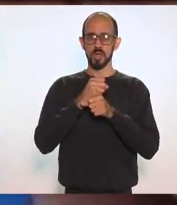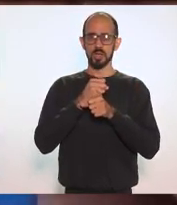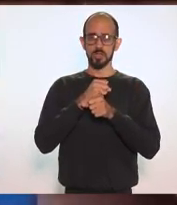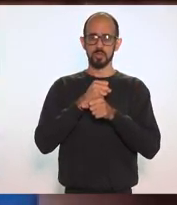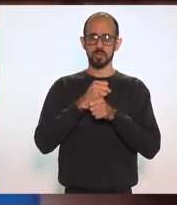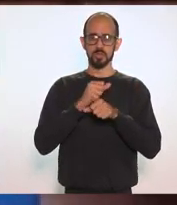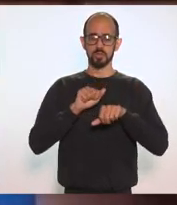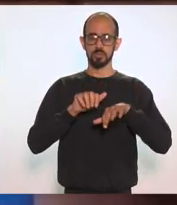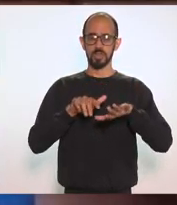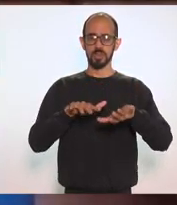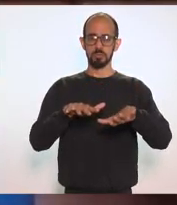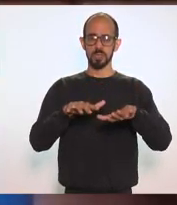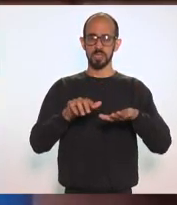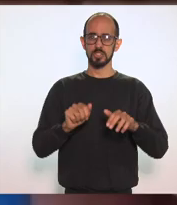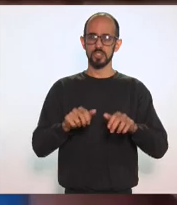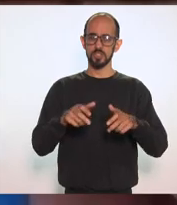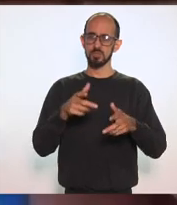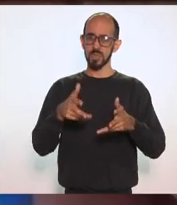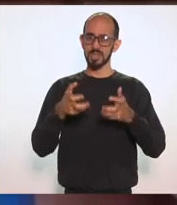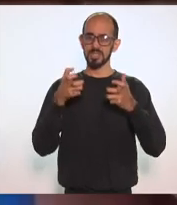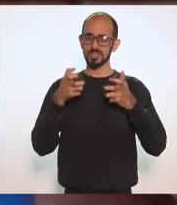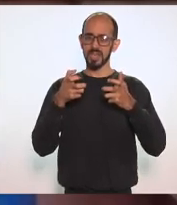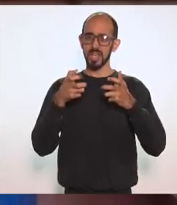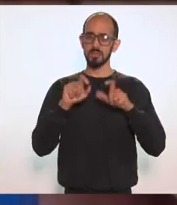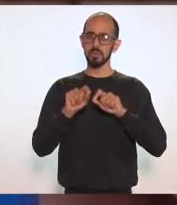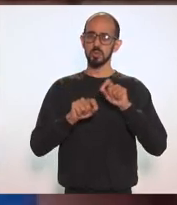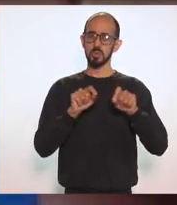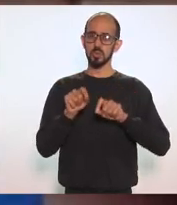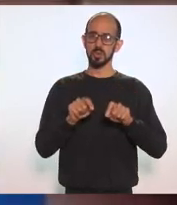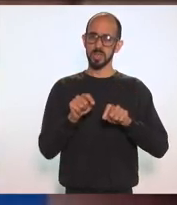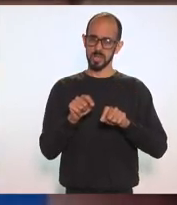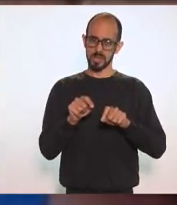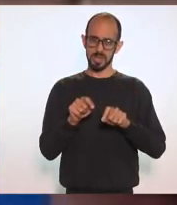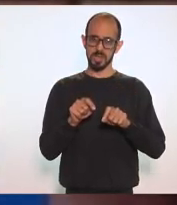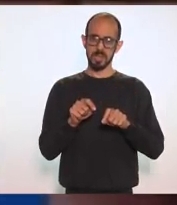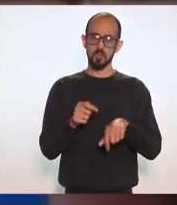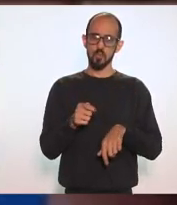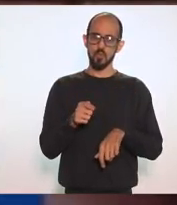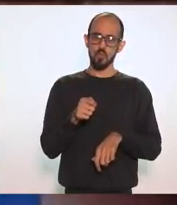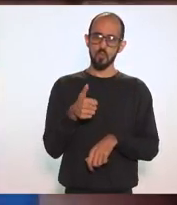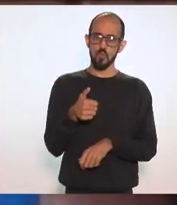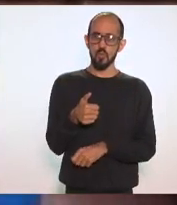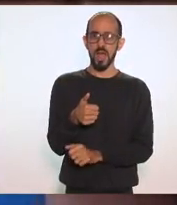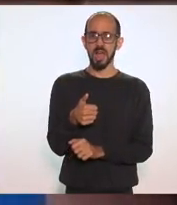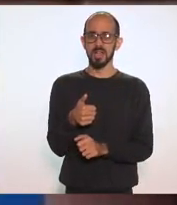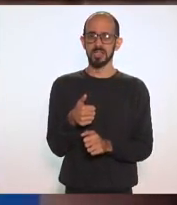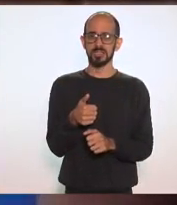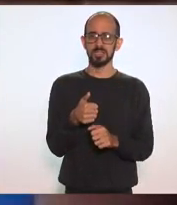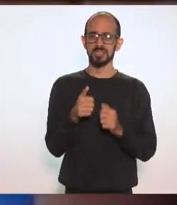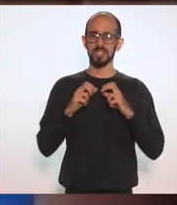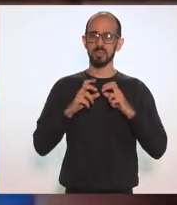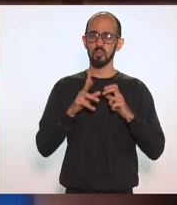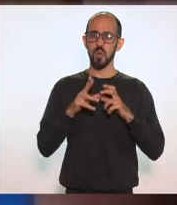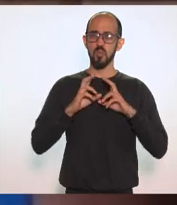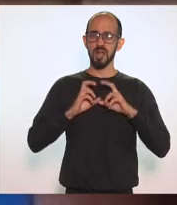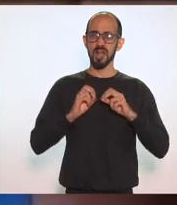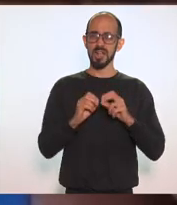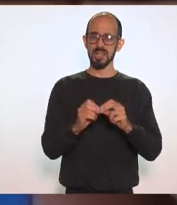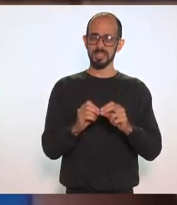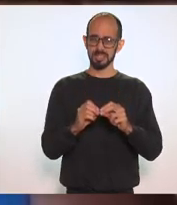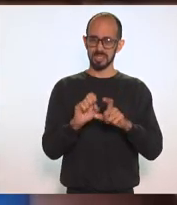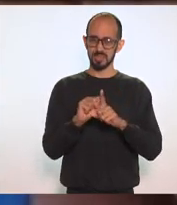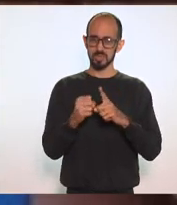podemos ver ainda mais externada, como quase como um câncer na nossa sociedade,